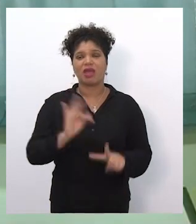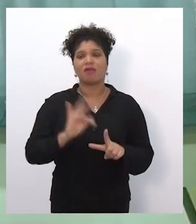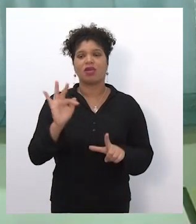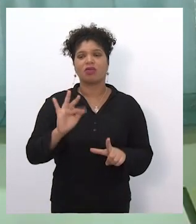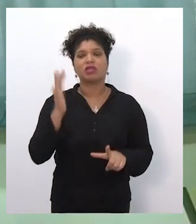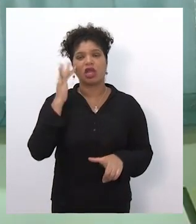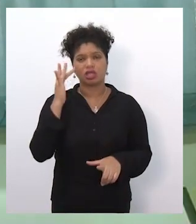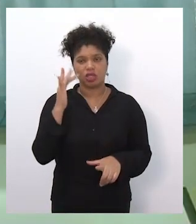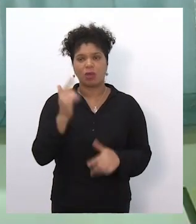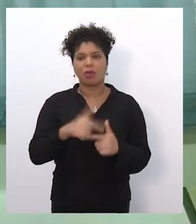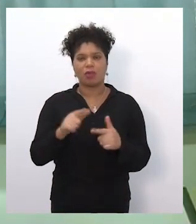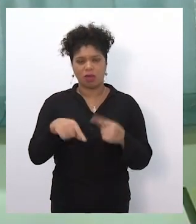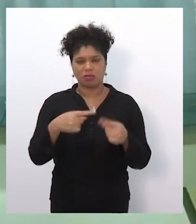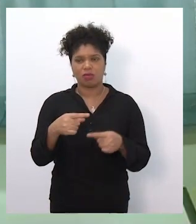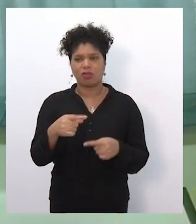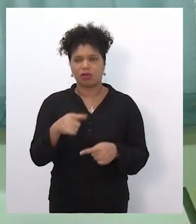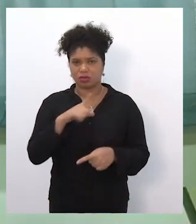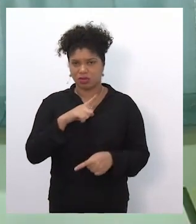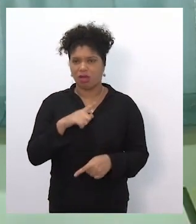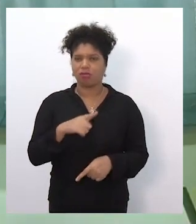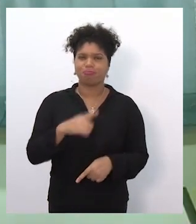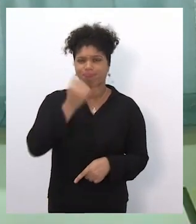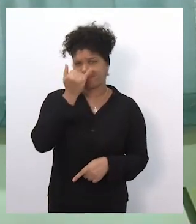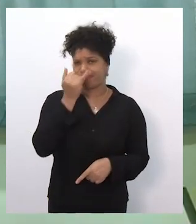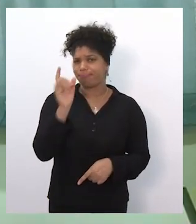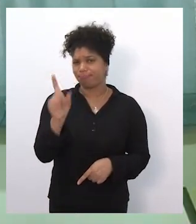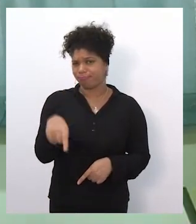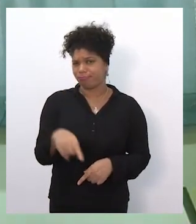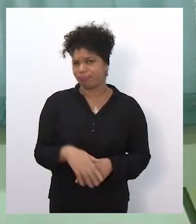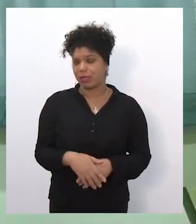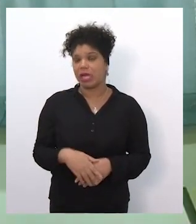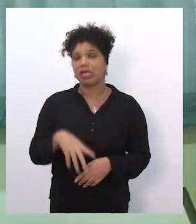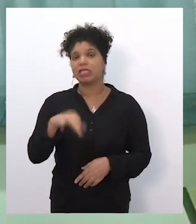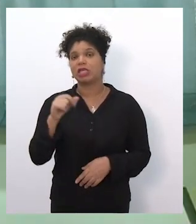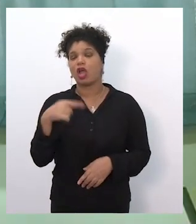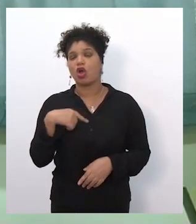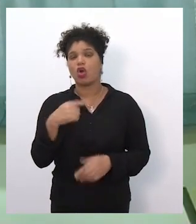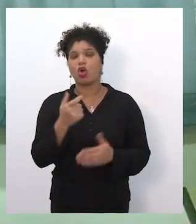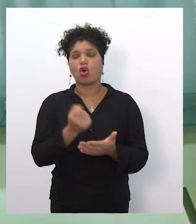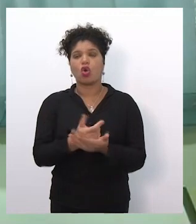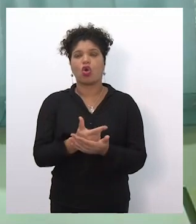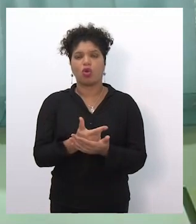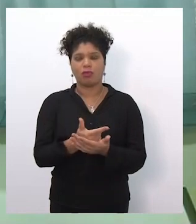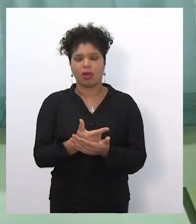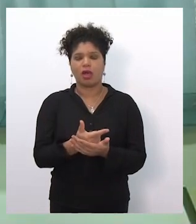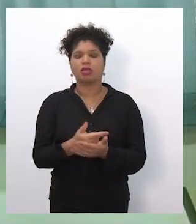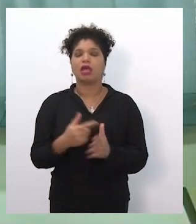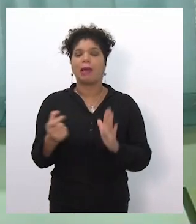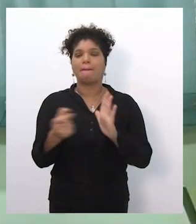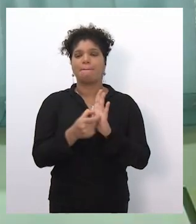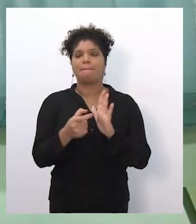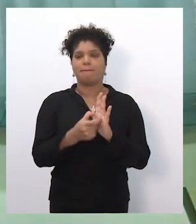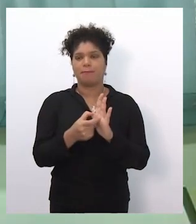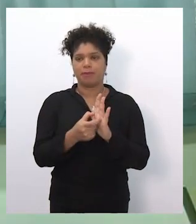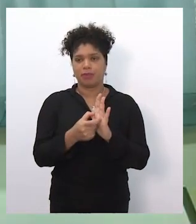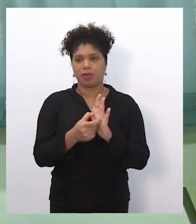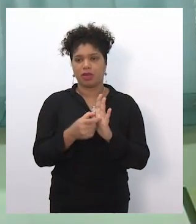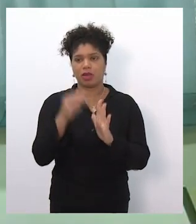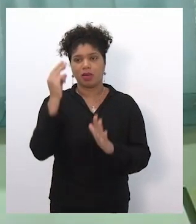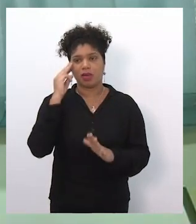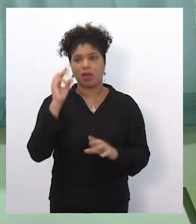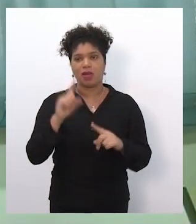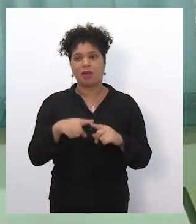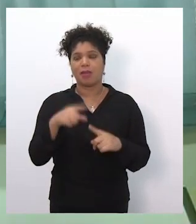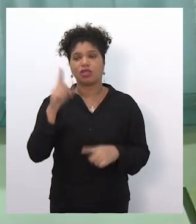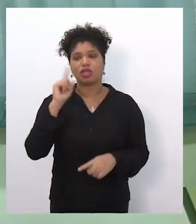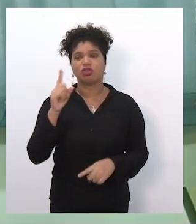dar algum problema para mim? O que pode acontecer? E se porventura eu comprar esse pente de memória e não me